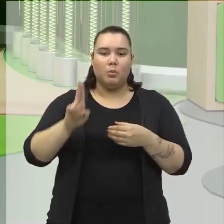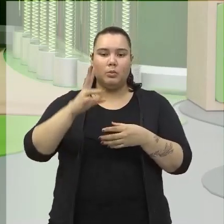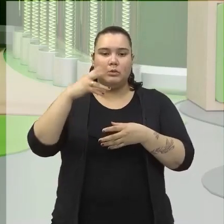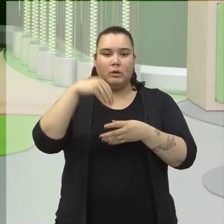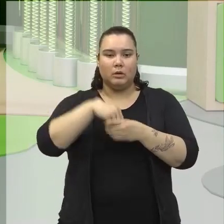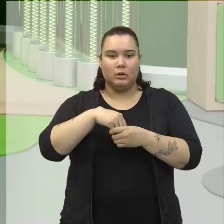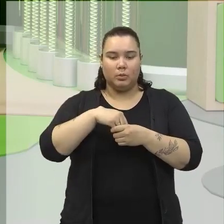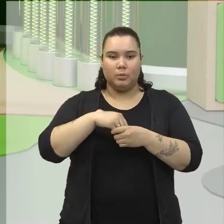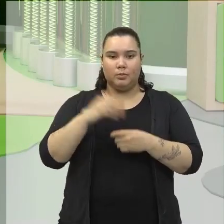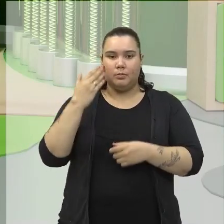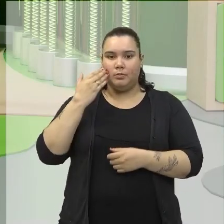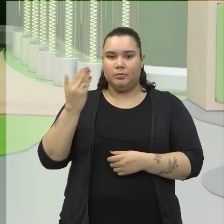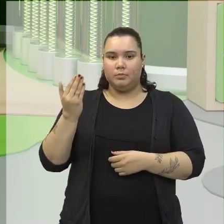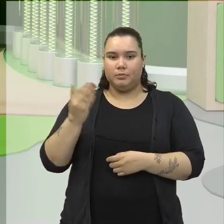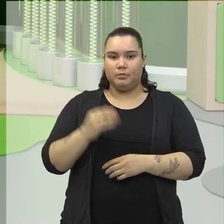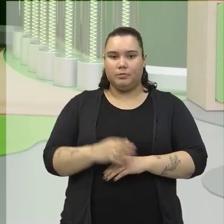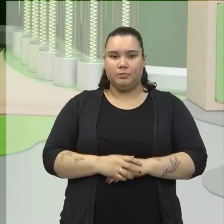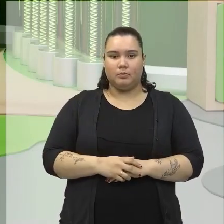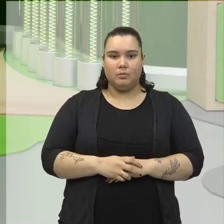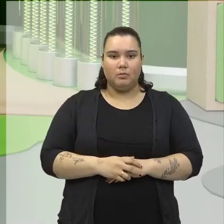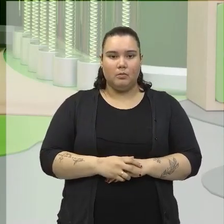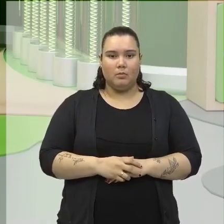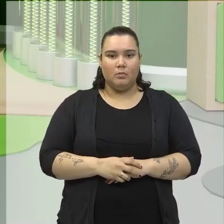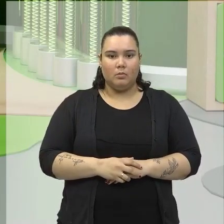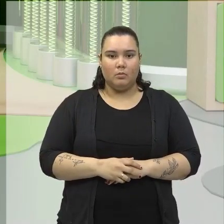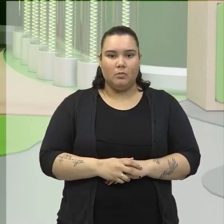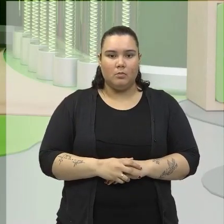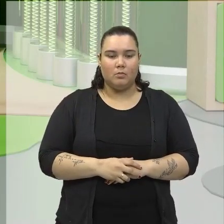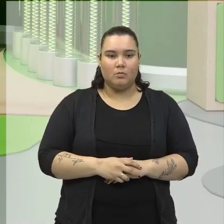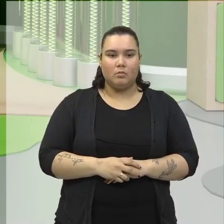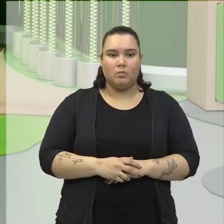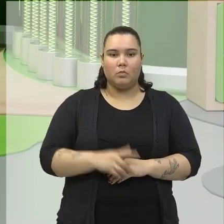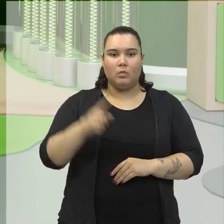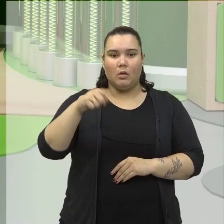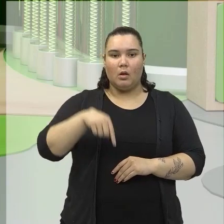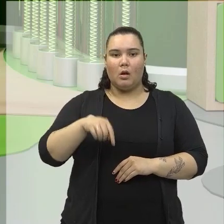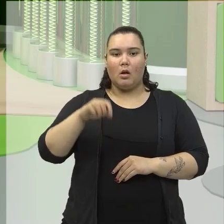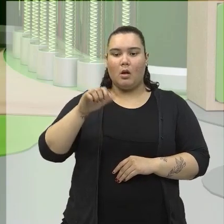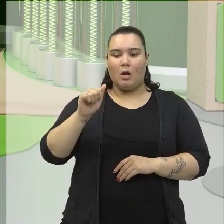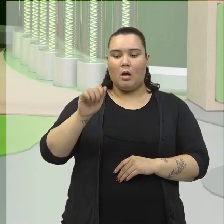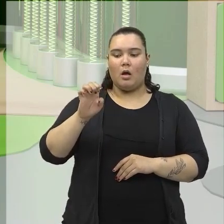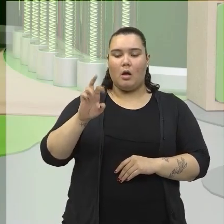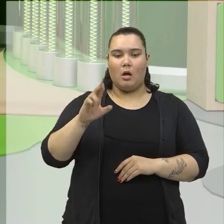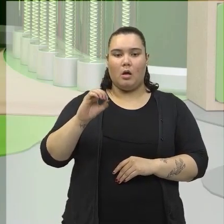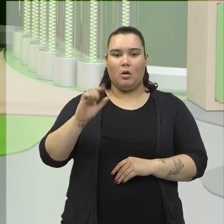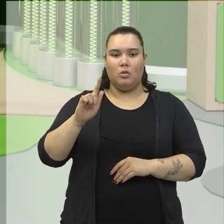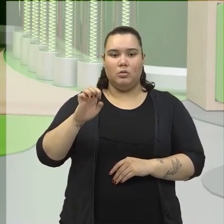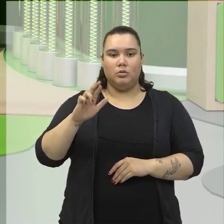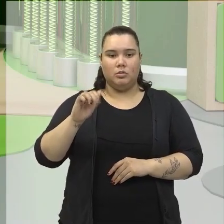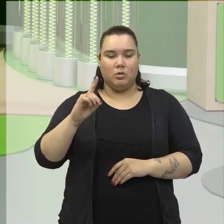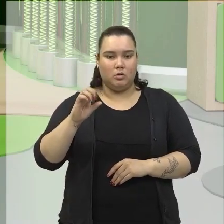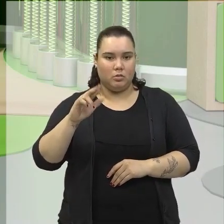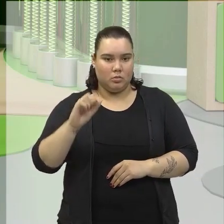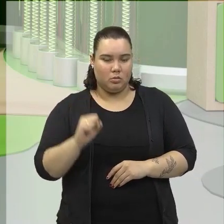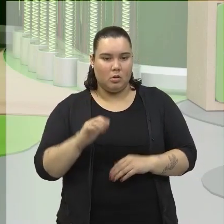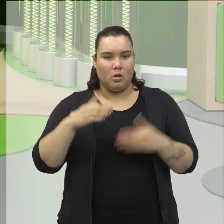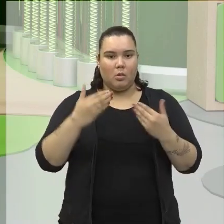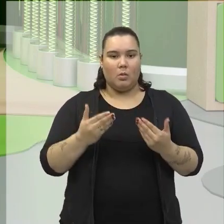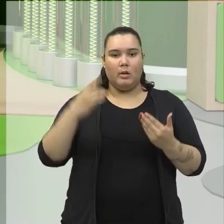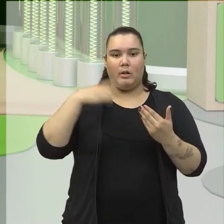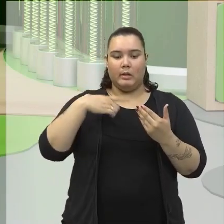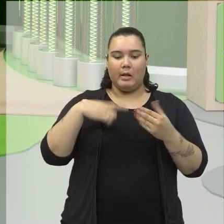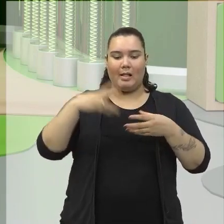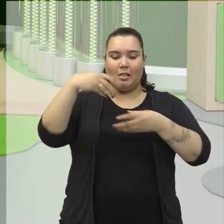ver com detalhes de um deles aqui, ó. Então, olha só, são aerogeradores, vão utilizar ali o vento para movimentar